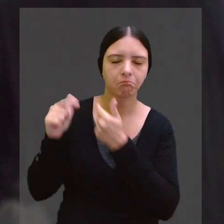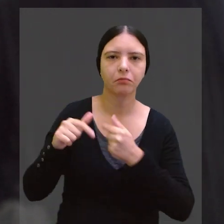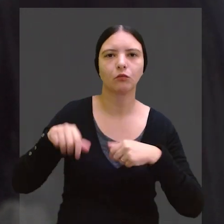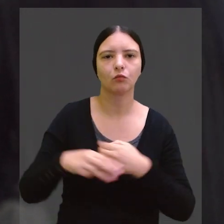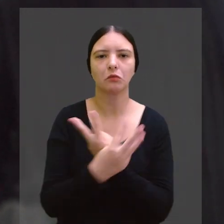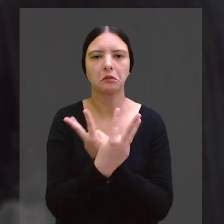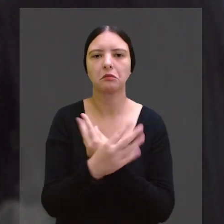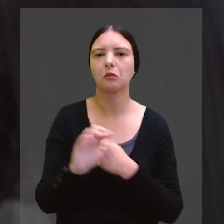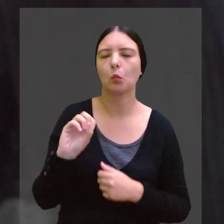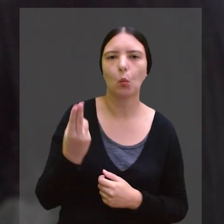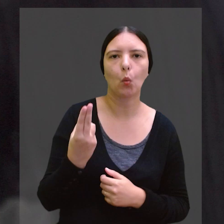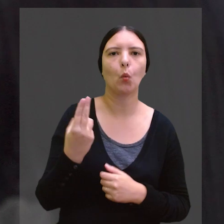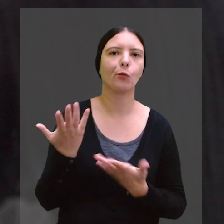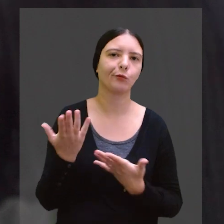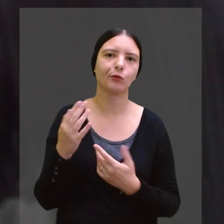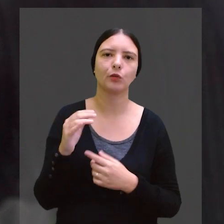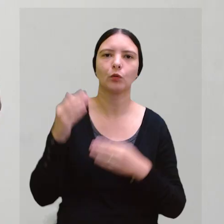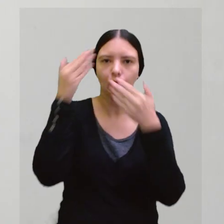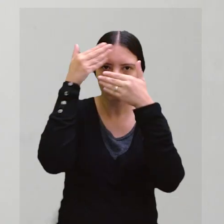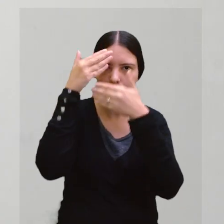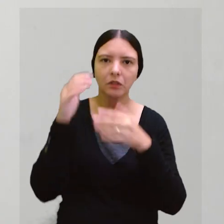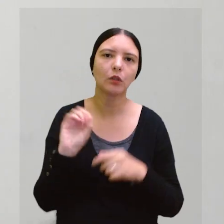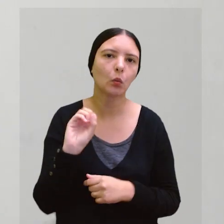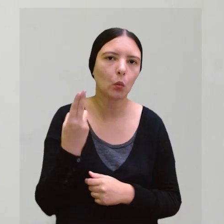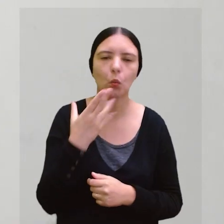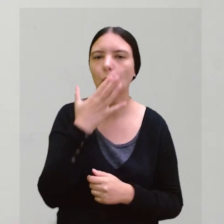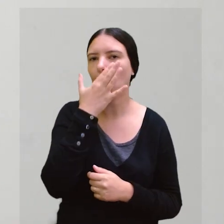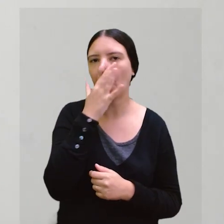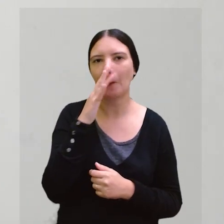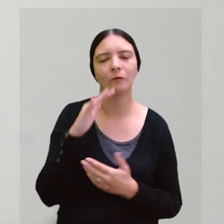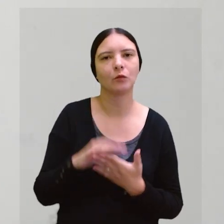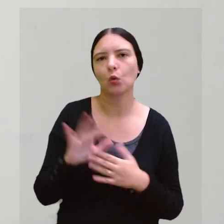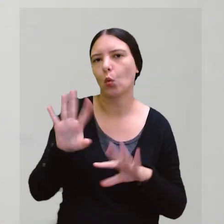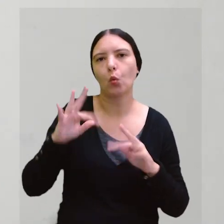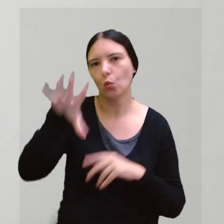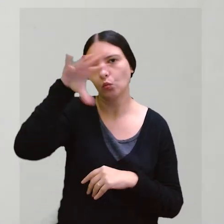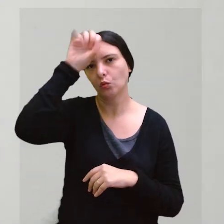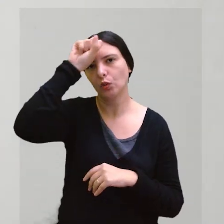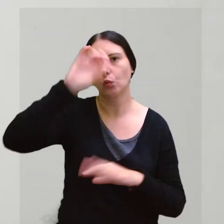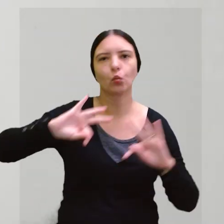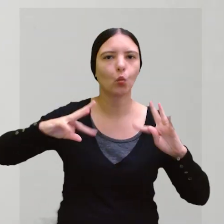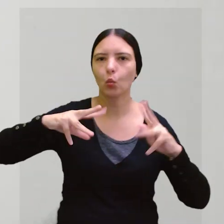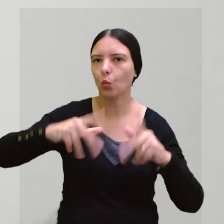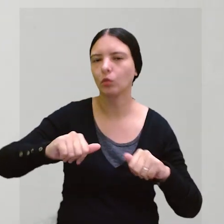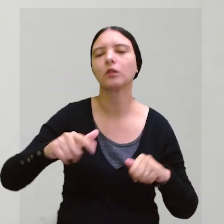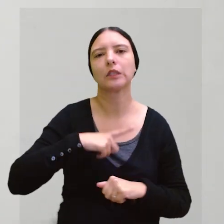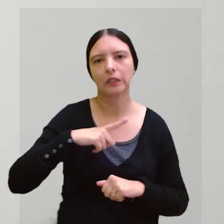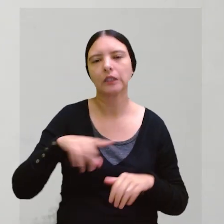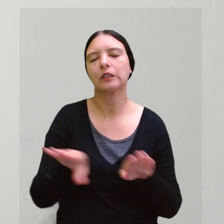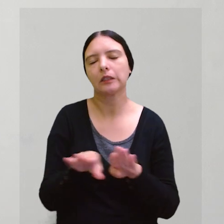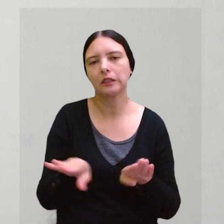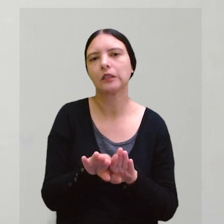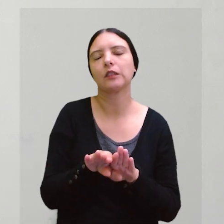da tradição islâmica, da tradição dos orixás, todos esses textos, em alguma medida, constroem